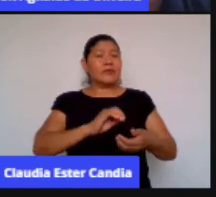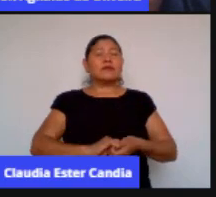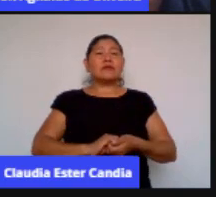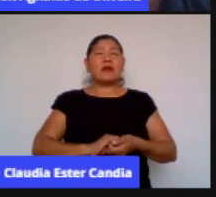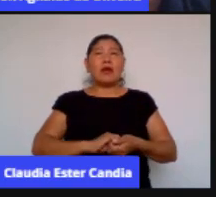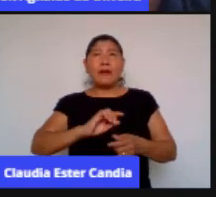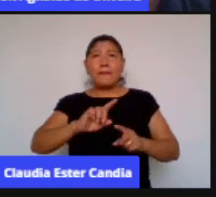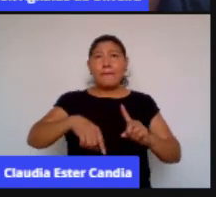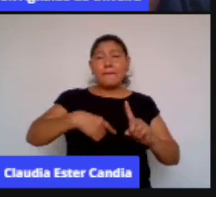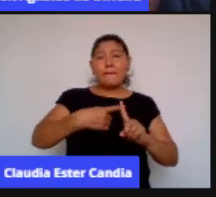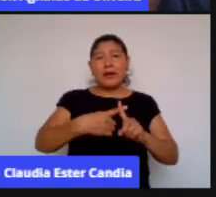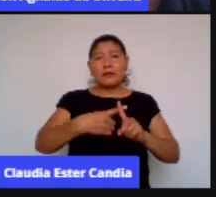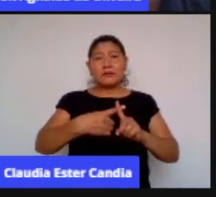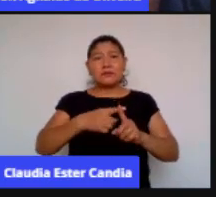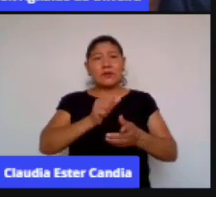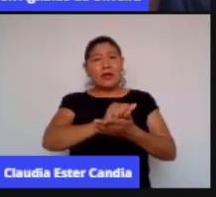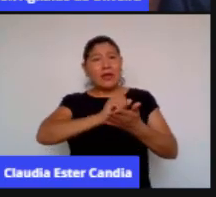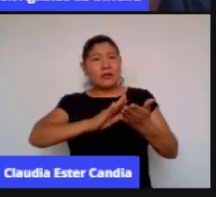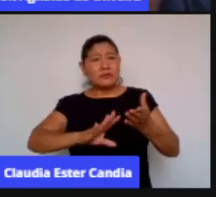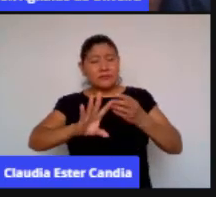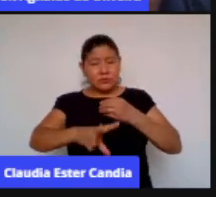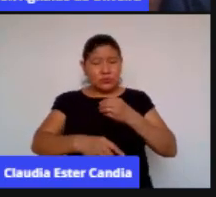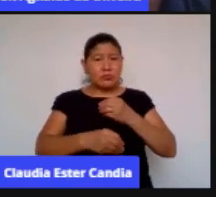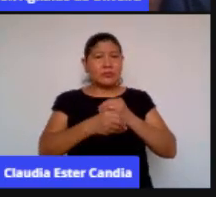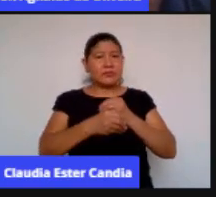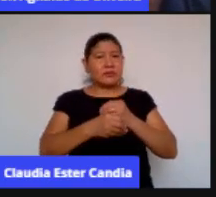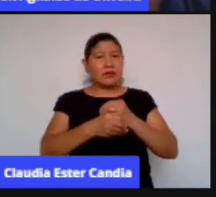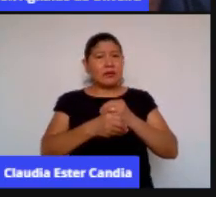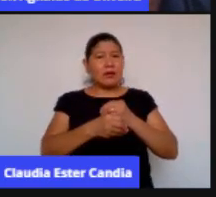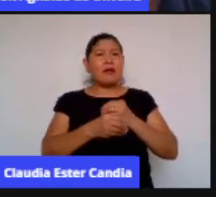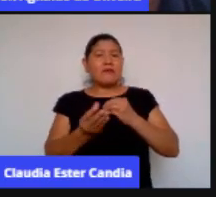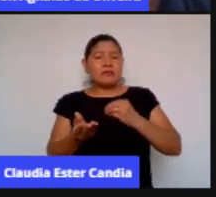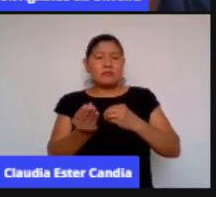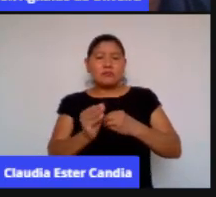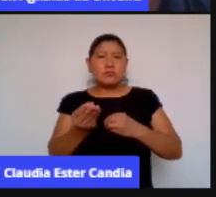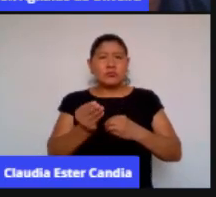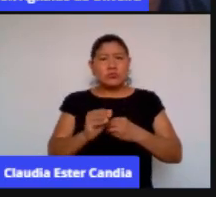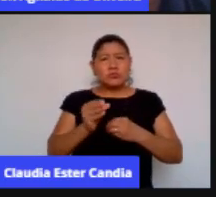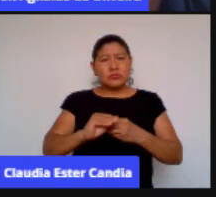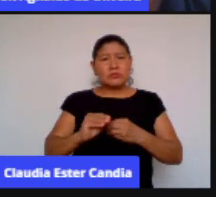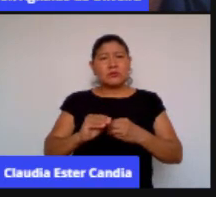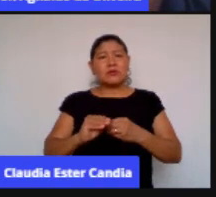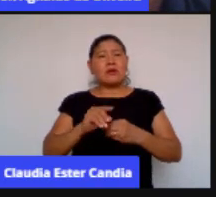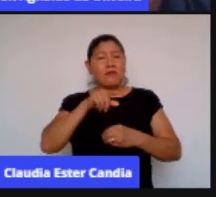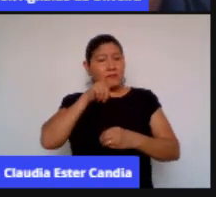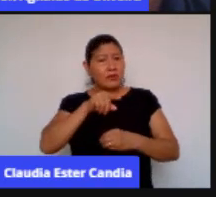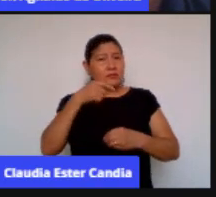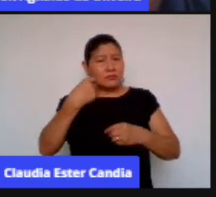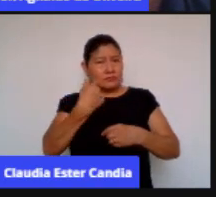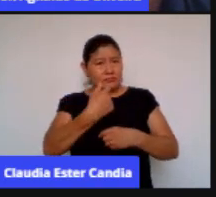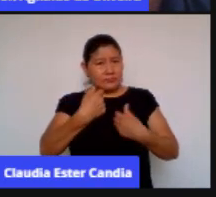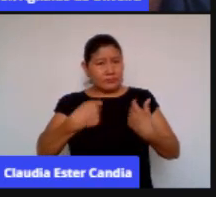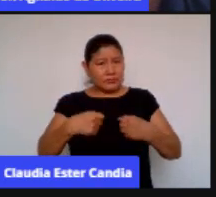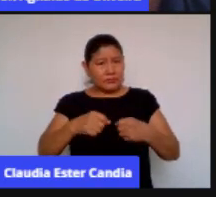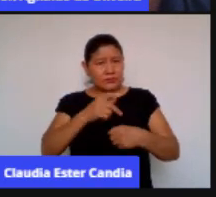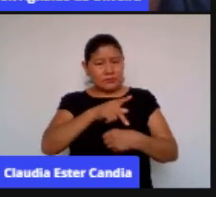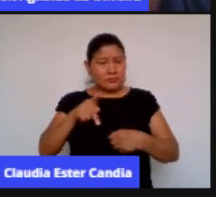atividades complementares que você, professor, vai acrescentar a esse caderno, é preciso que você já vá fazendo uma